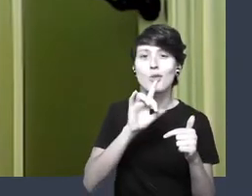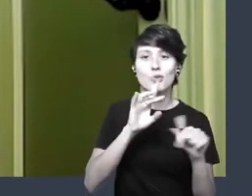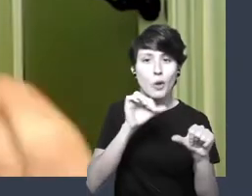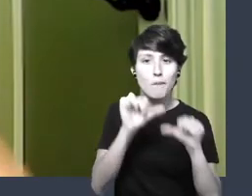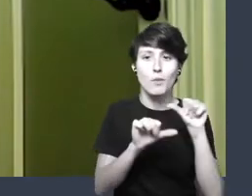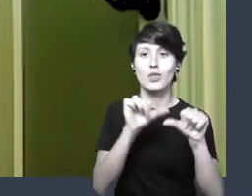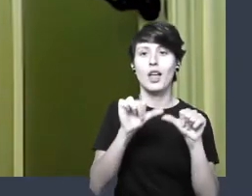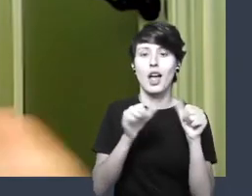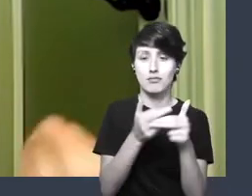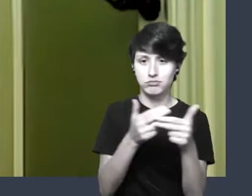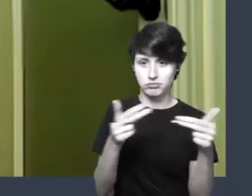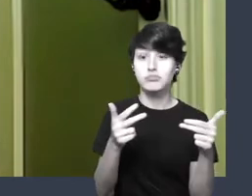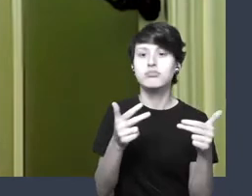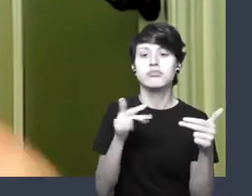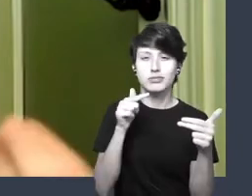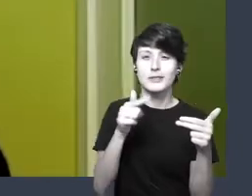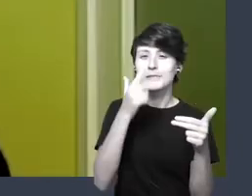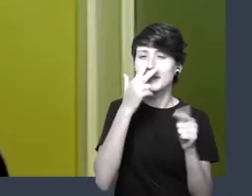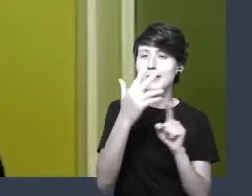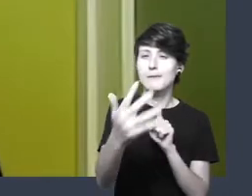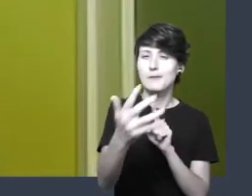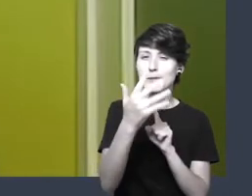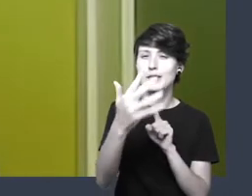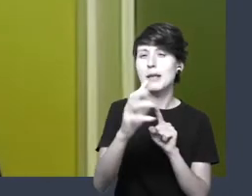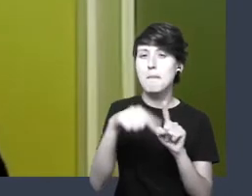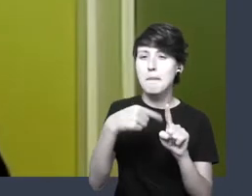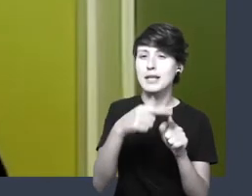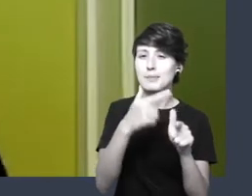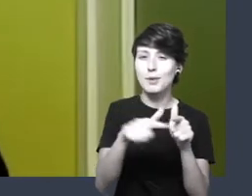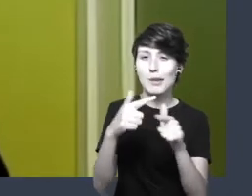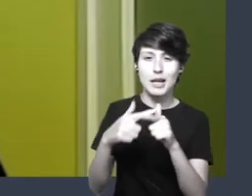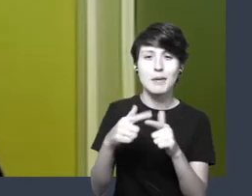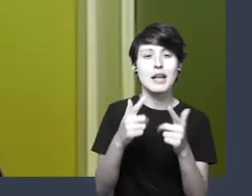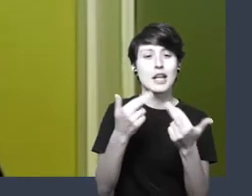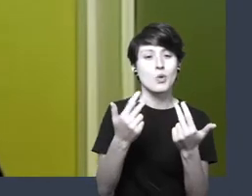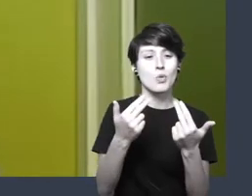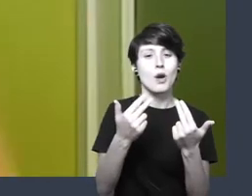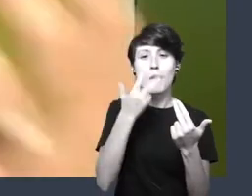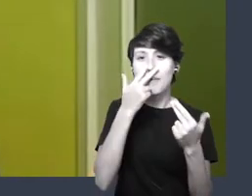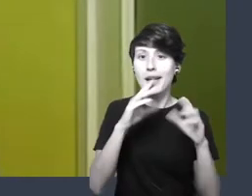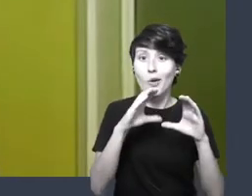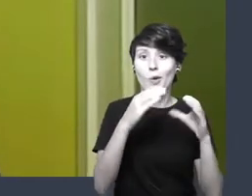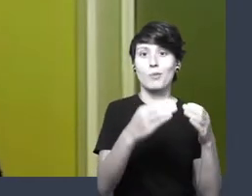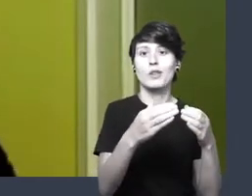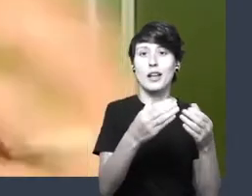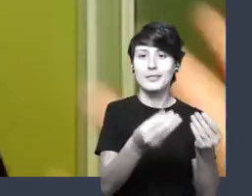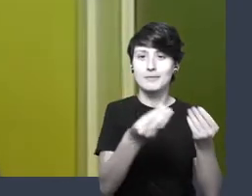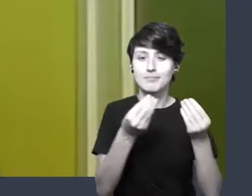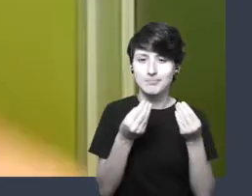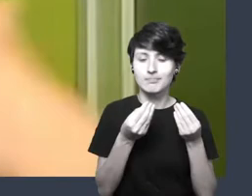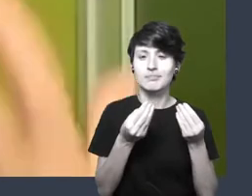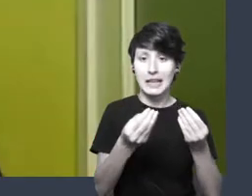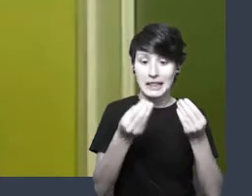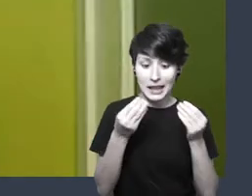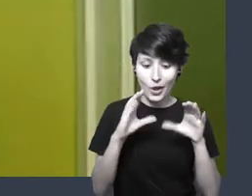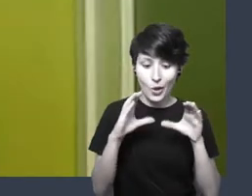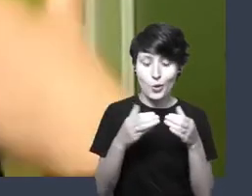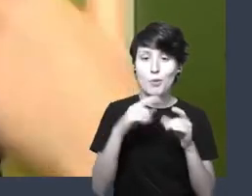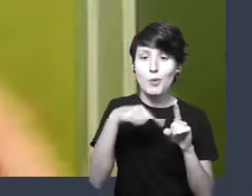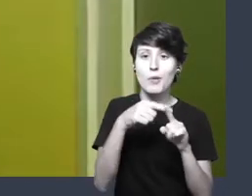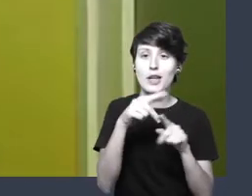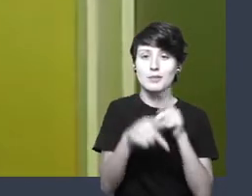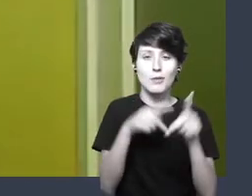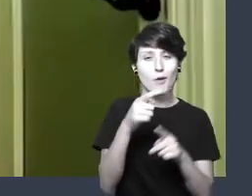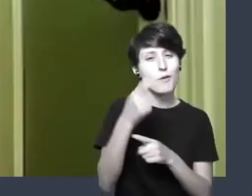né, essas implicações, esses problemas, mas trazer a comunidade, trazer o grupo, a população para pensar mais,